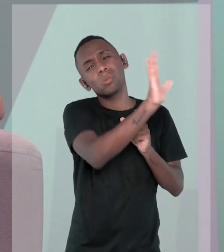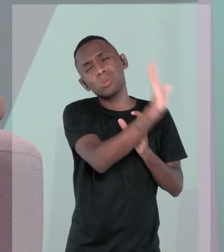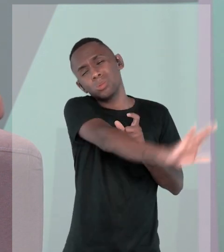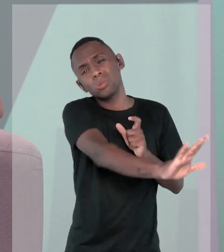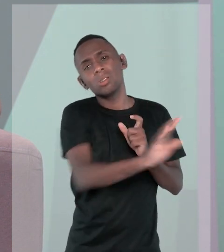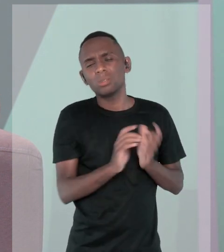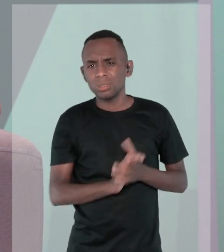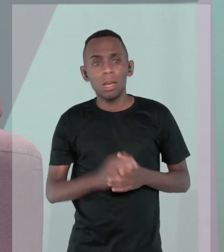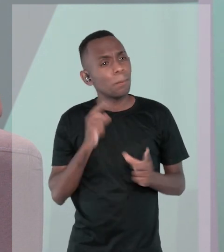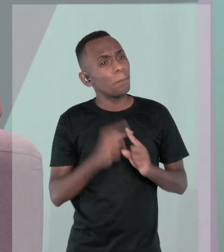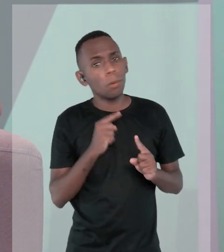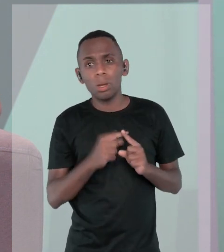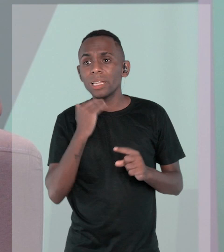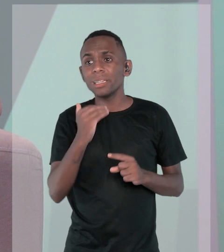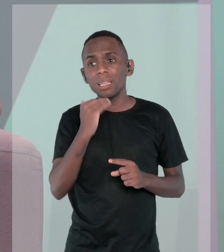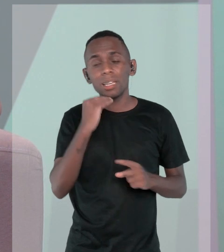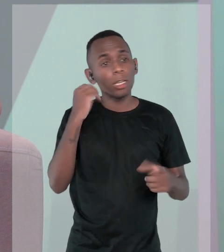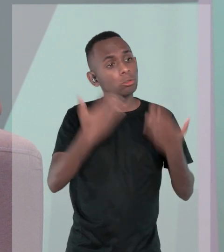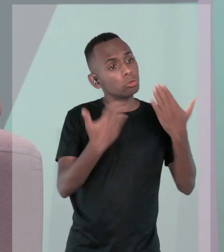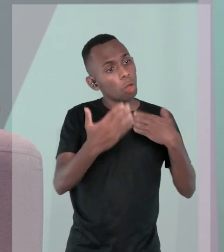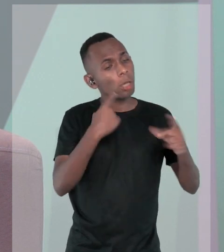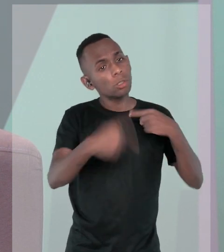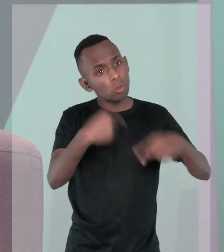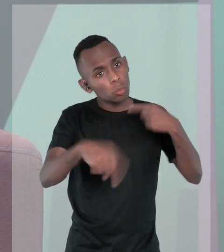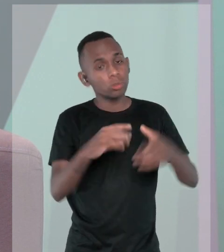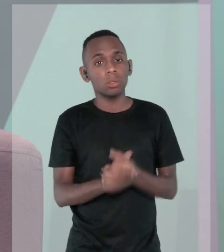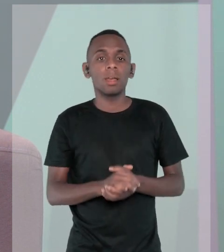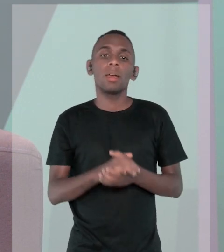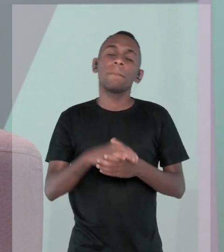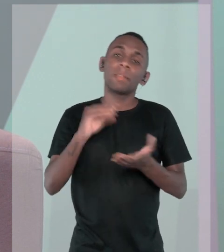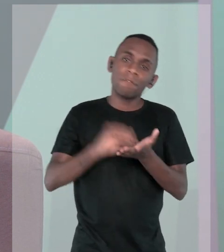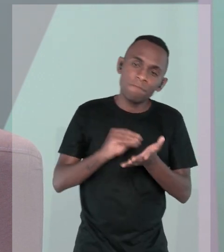processo. Eu falei assim, por que ninguém foi lá e discutiu isso? Aí é onde falta a